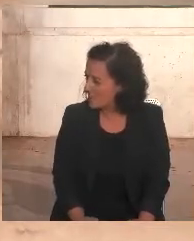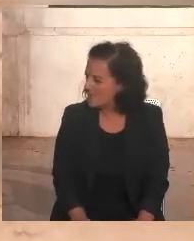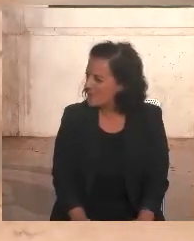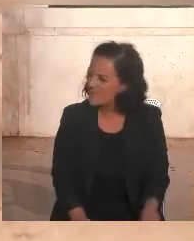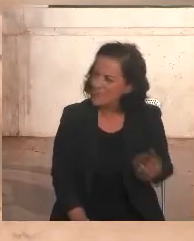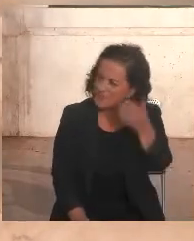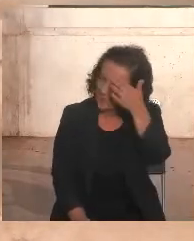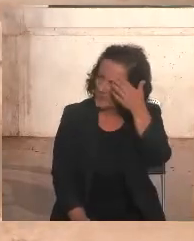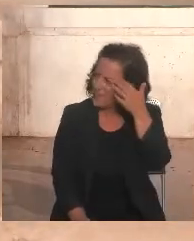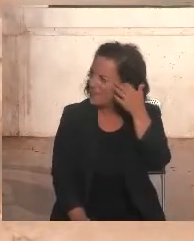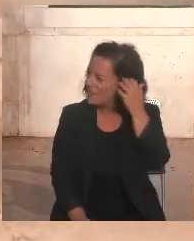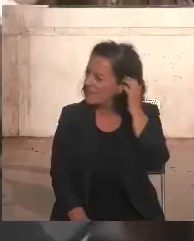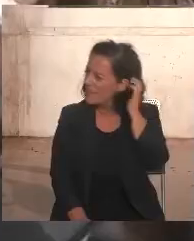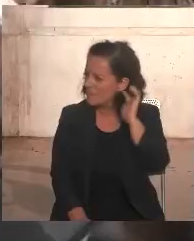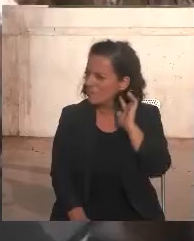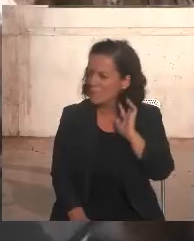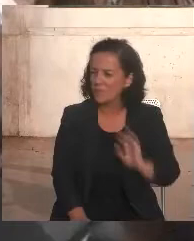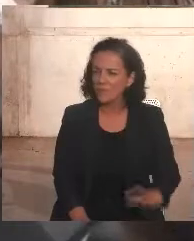Yeah, yeah,